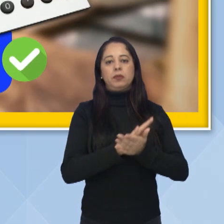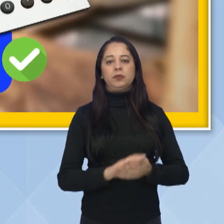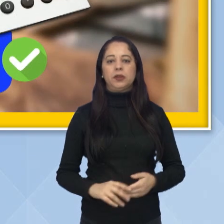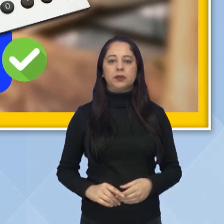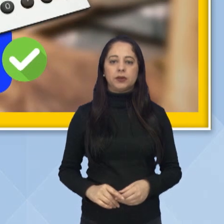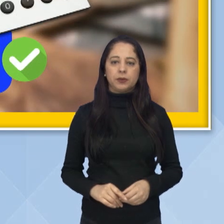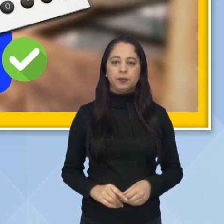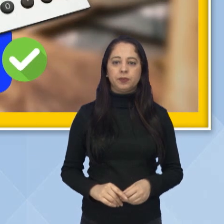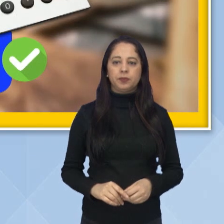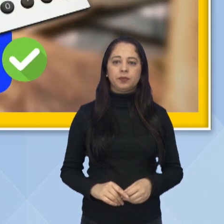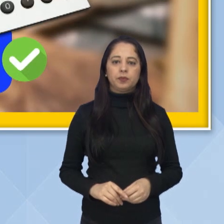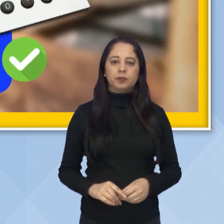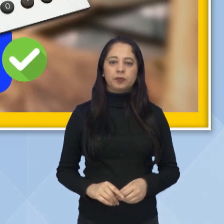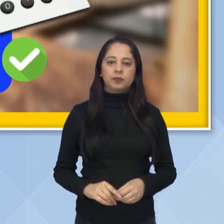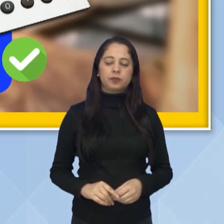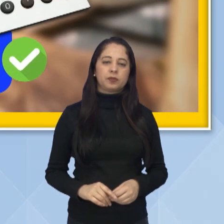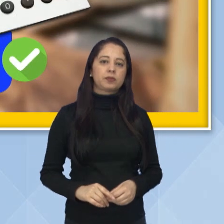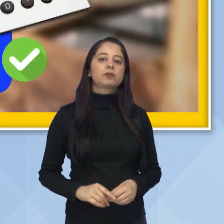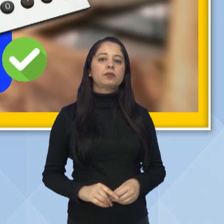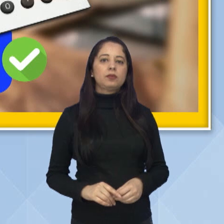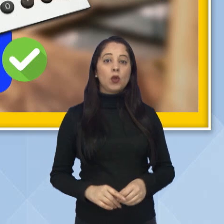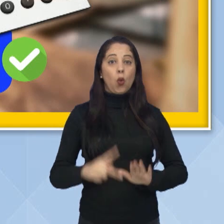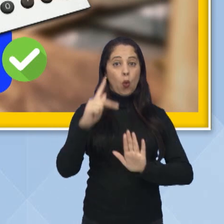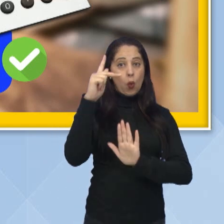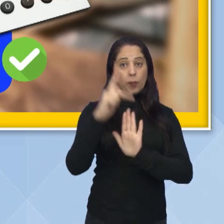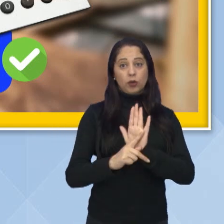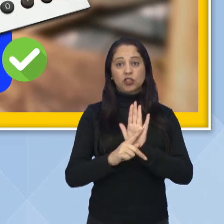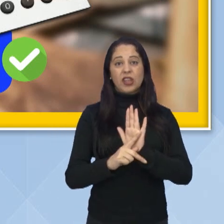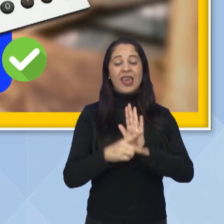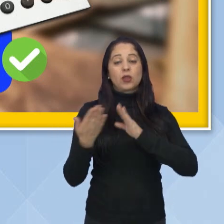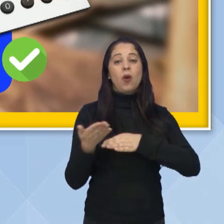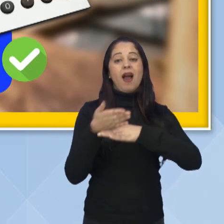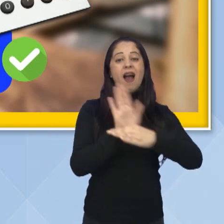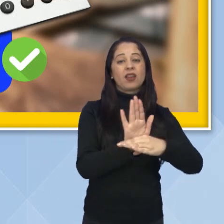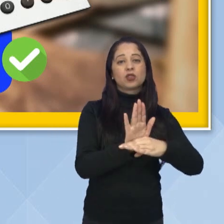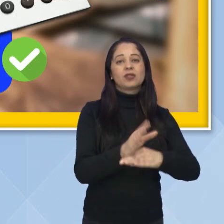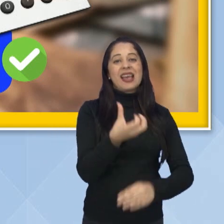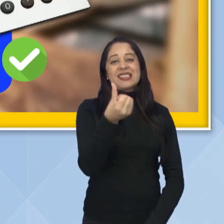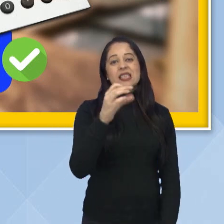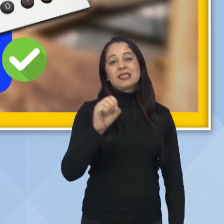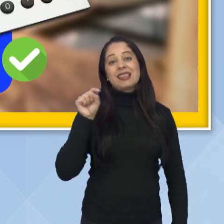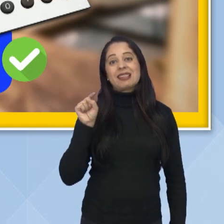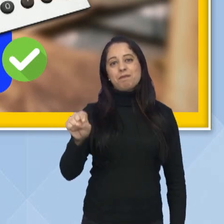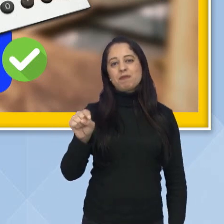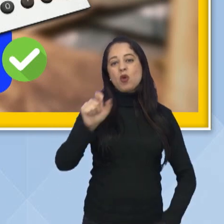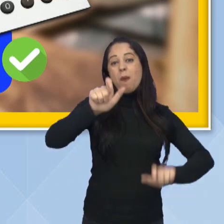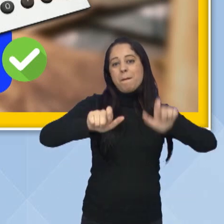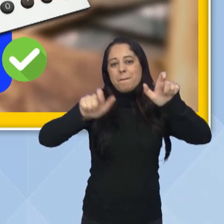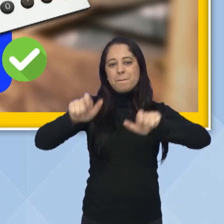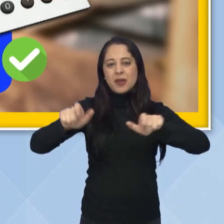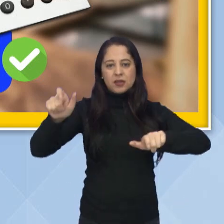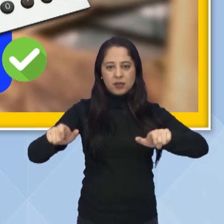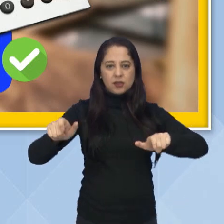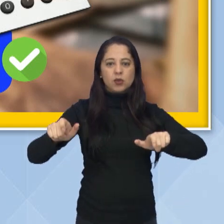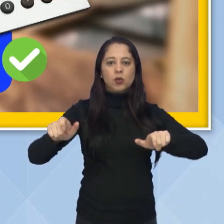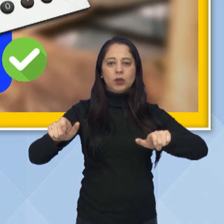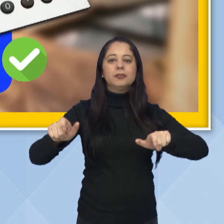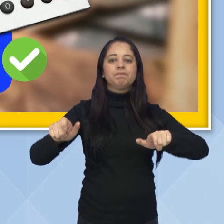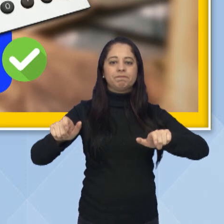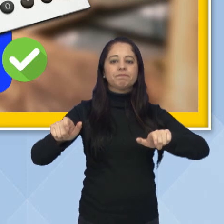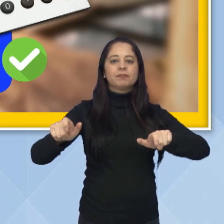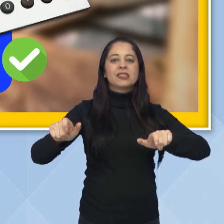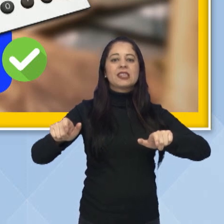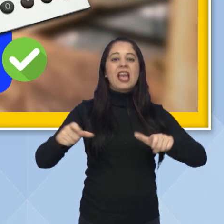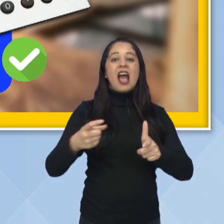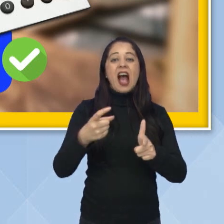A anistia deve atender cerca de 60 mil pessoas. O perdão da dívida